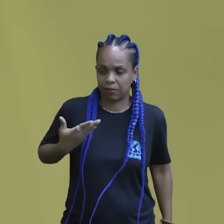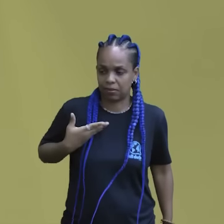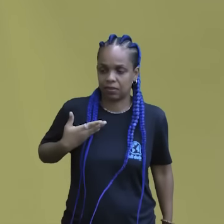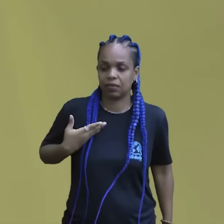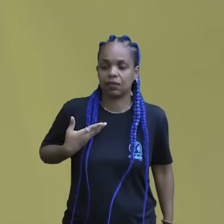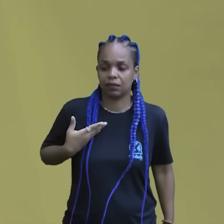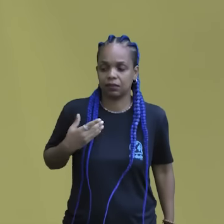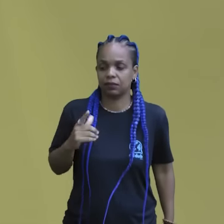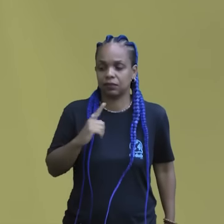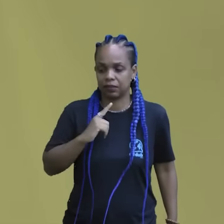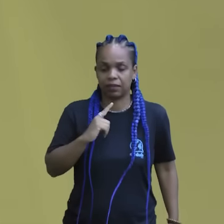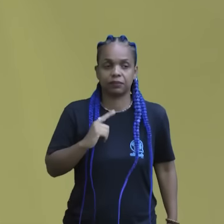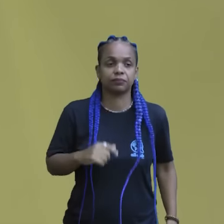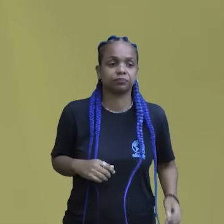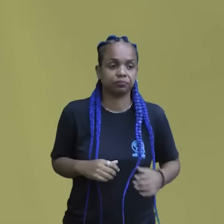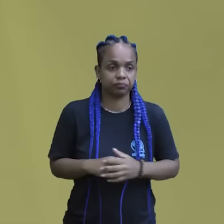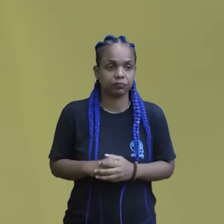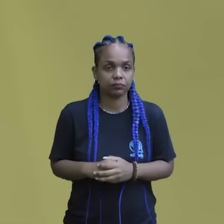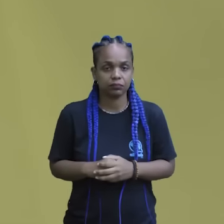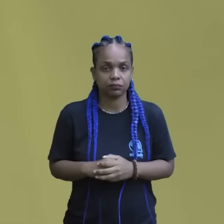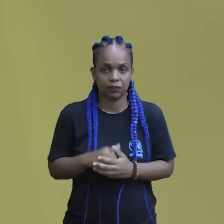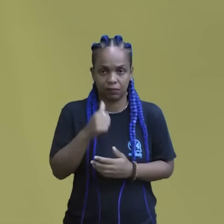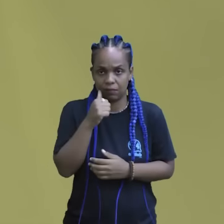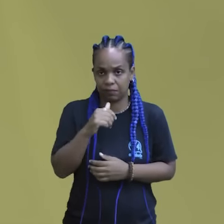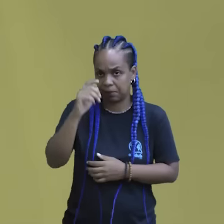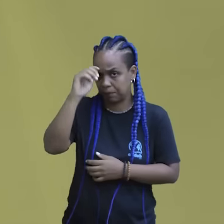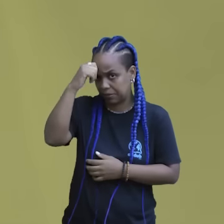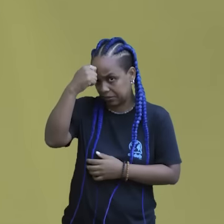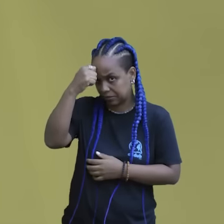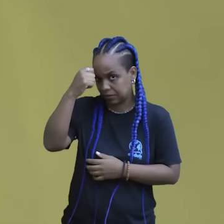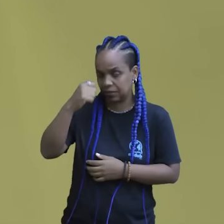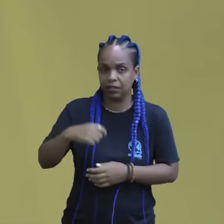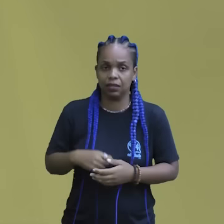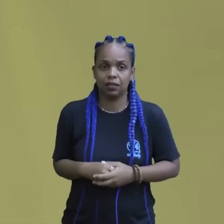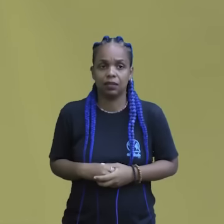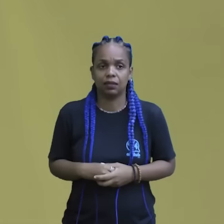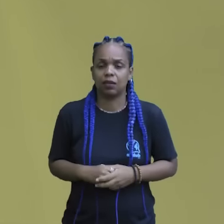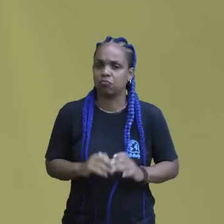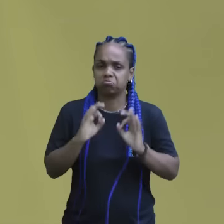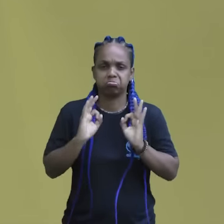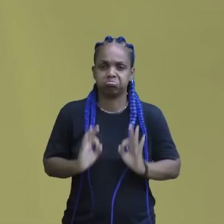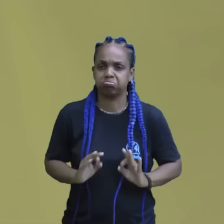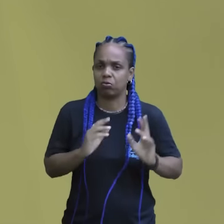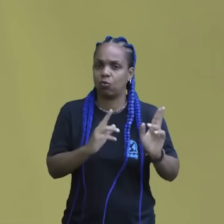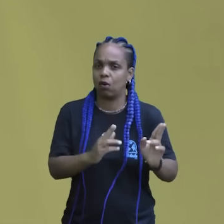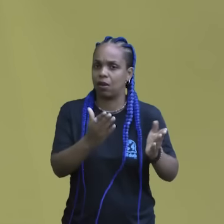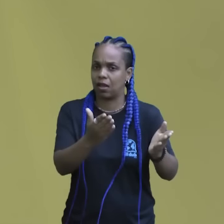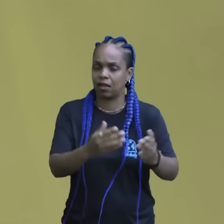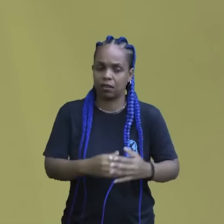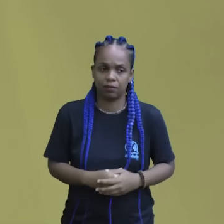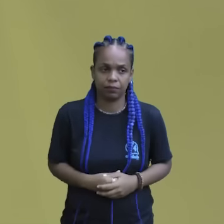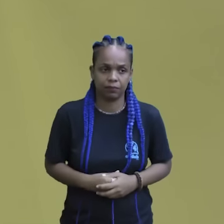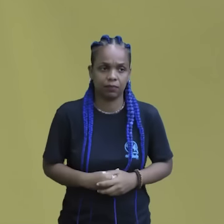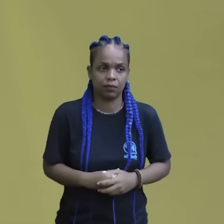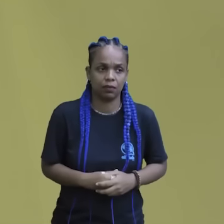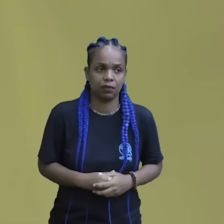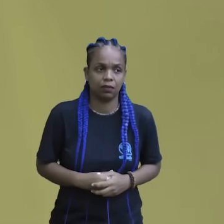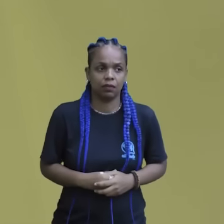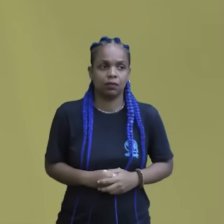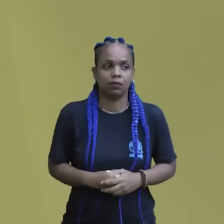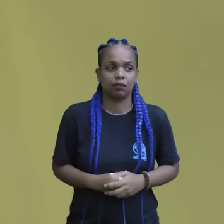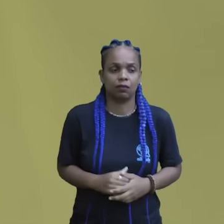como ela. E essa Dona Felismina tem um garoto, que ela é sozinha, ela e esse